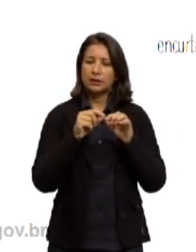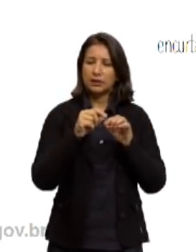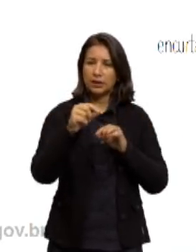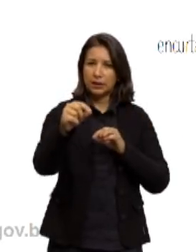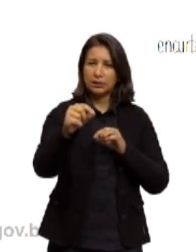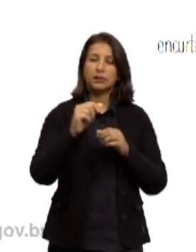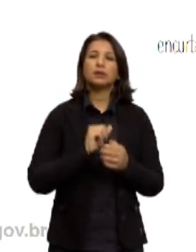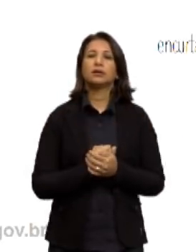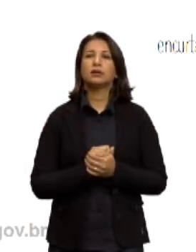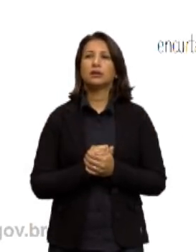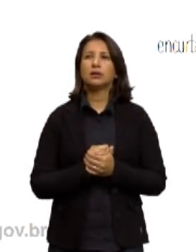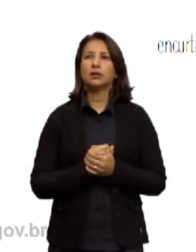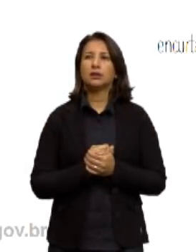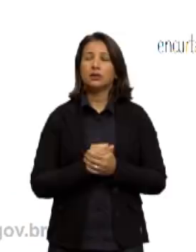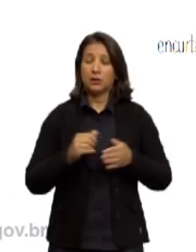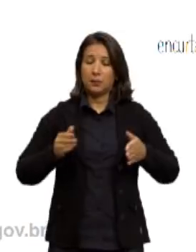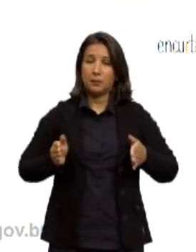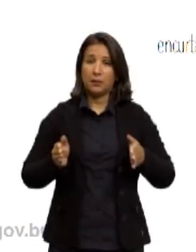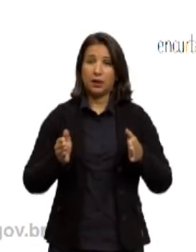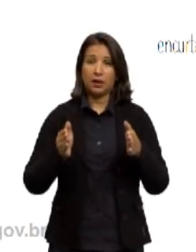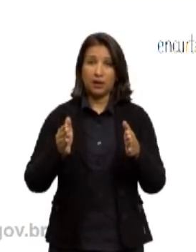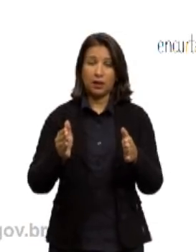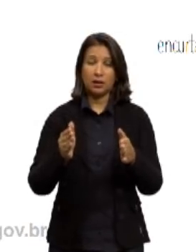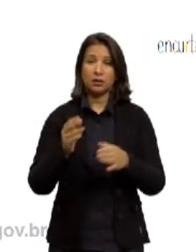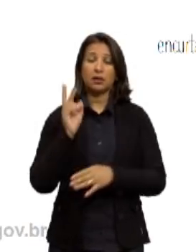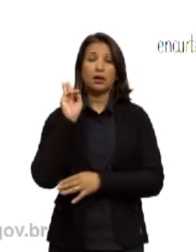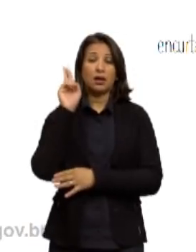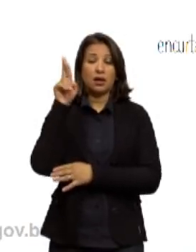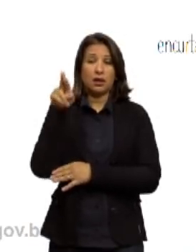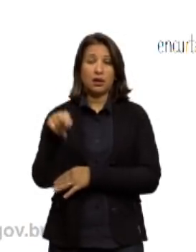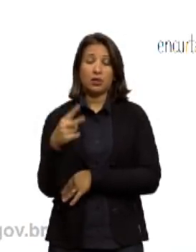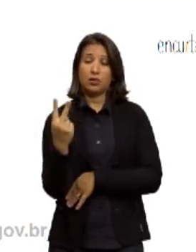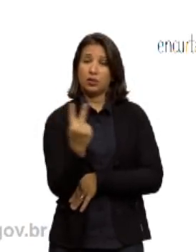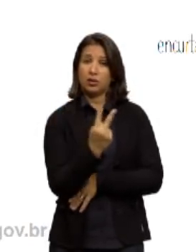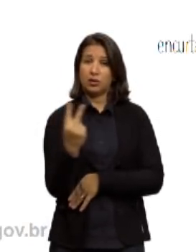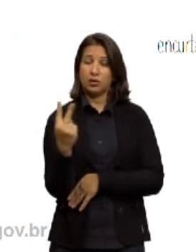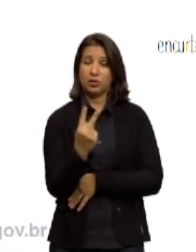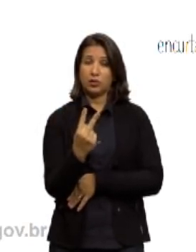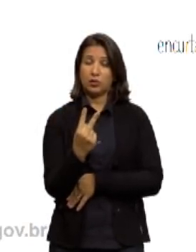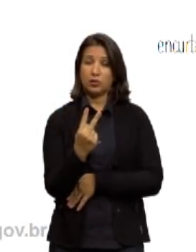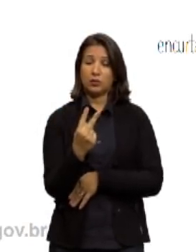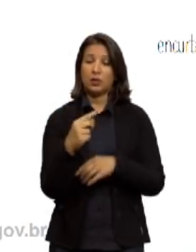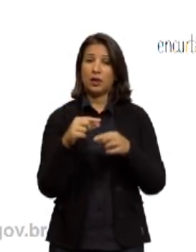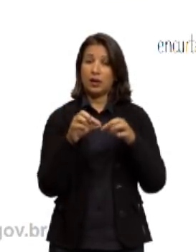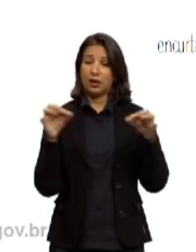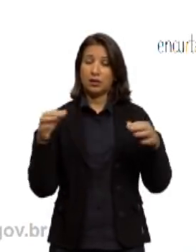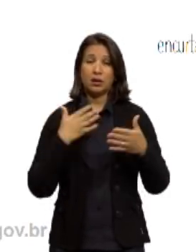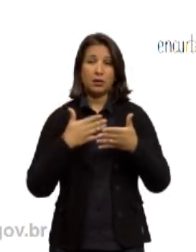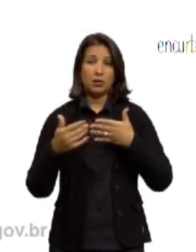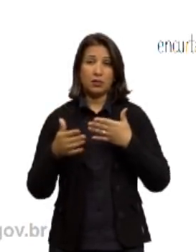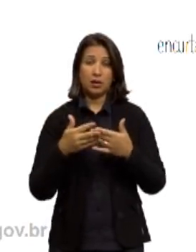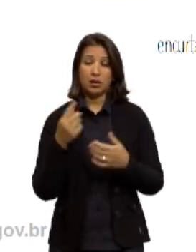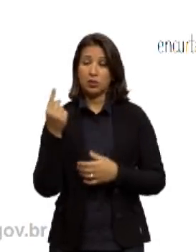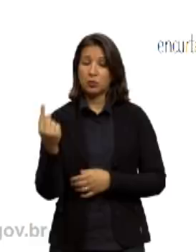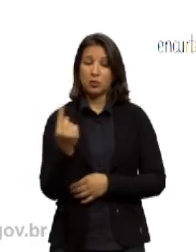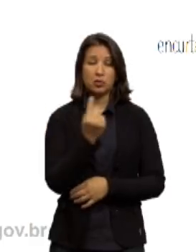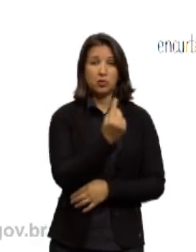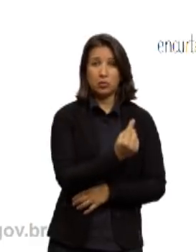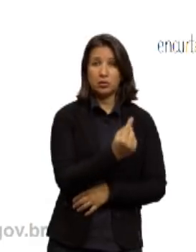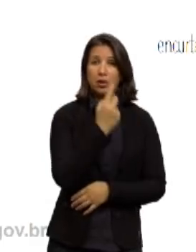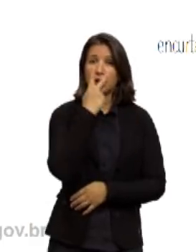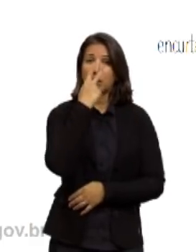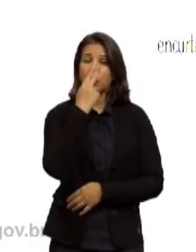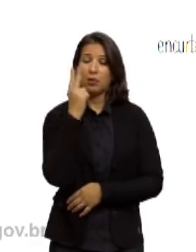paralelas então a razão entre dois segmentos quaisquer de uma delas é